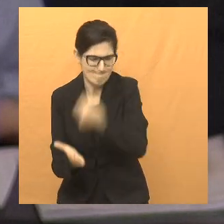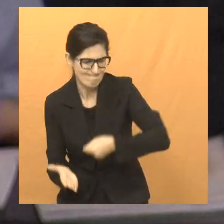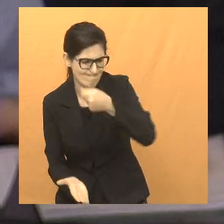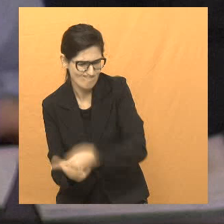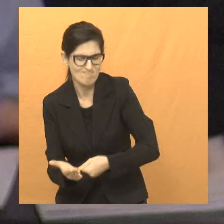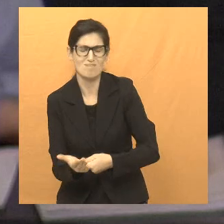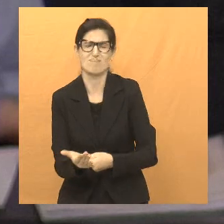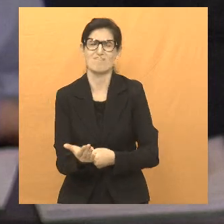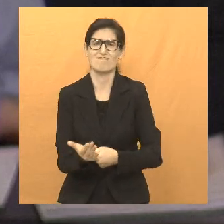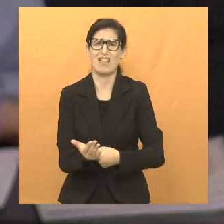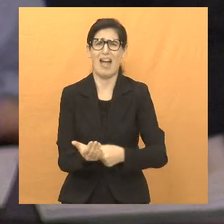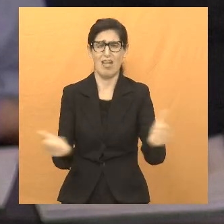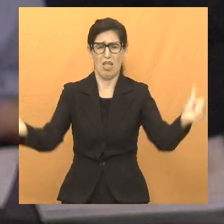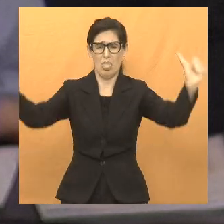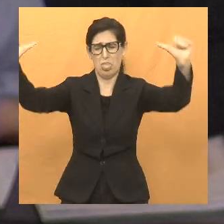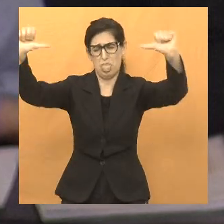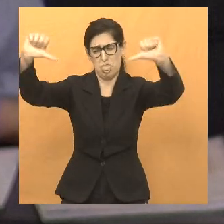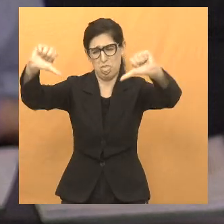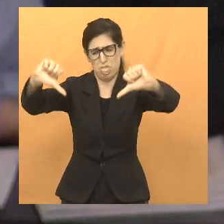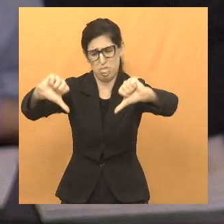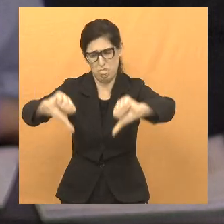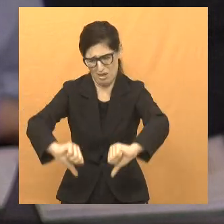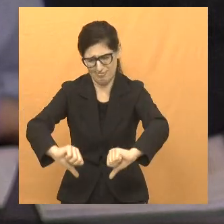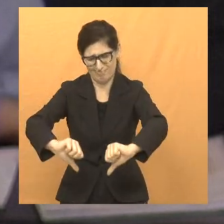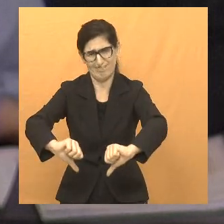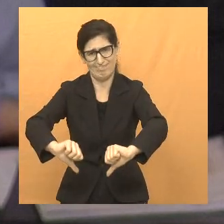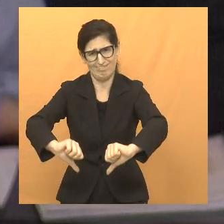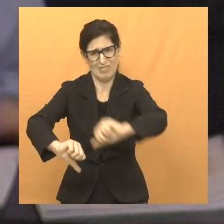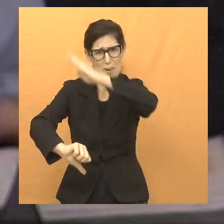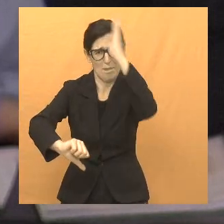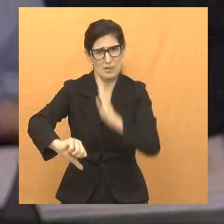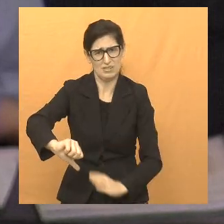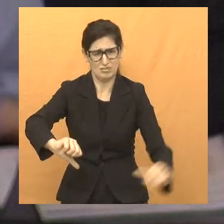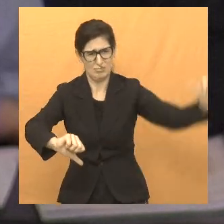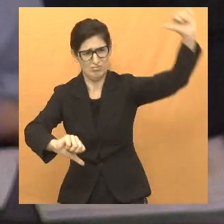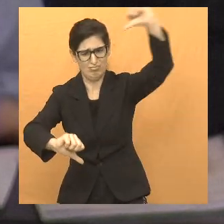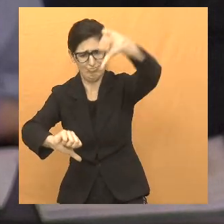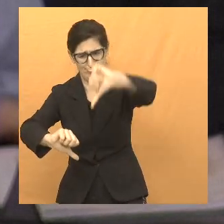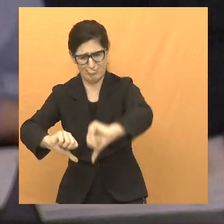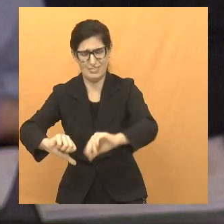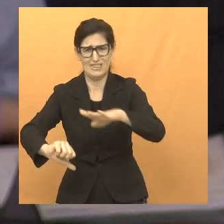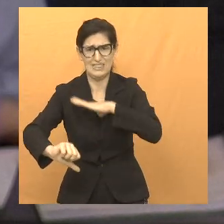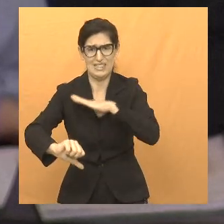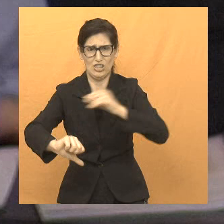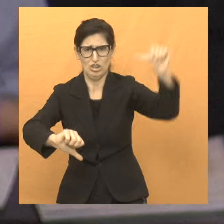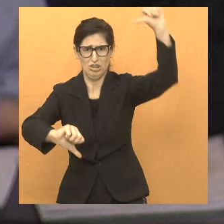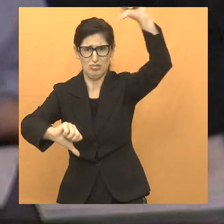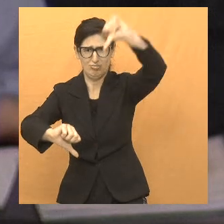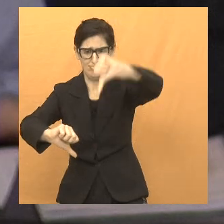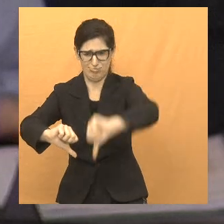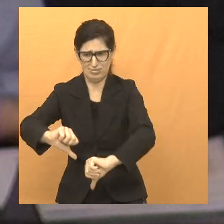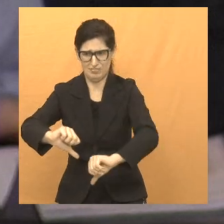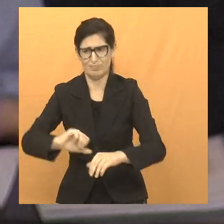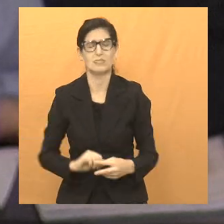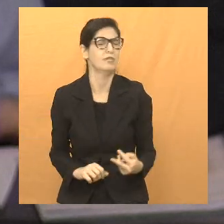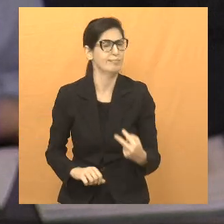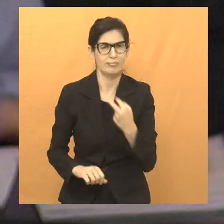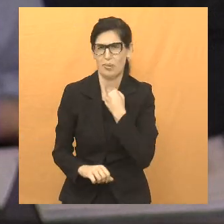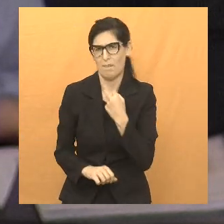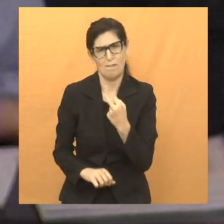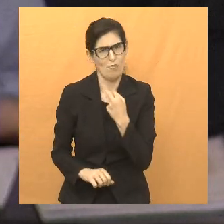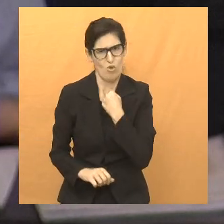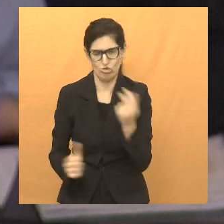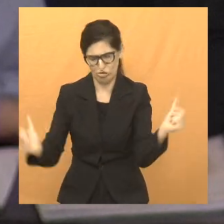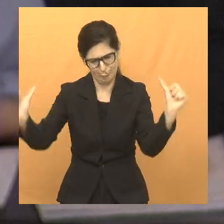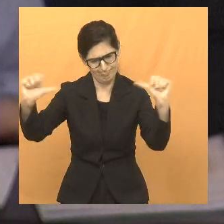direitos de ser atendido. Eu acho que isso daí é uma questão que a gente não pode perder o fórum para colocar. Né? A gente